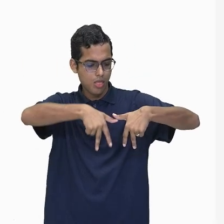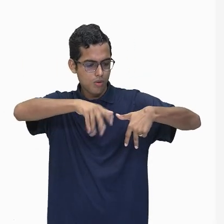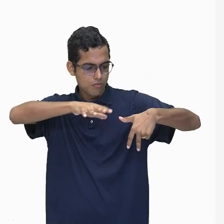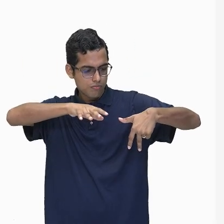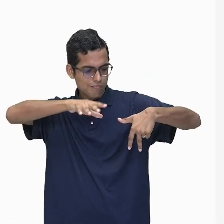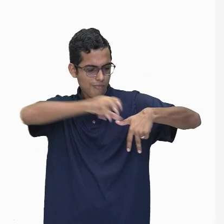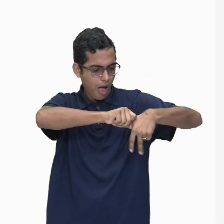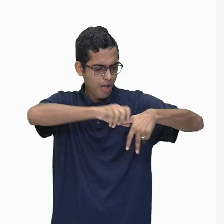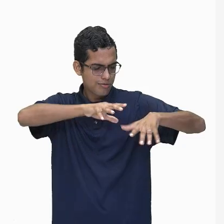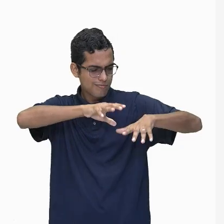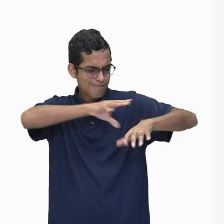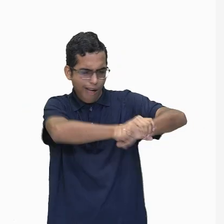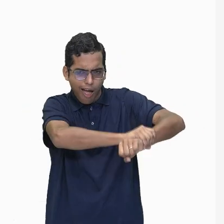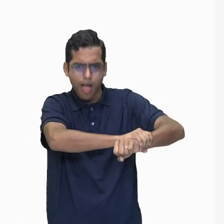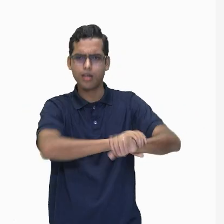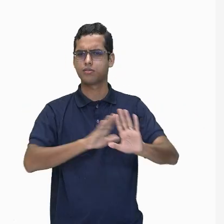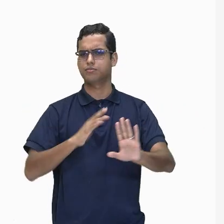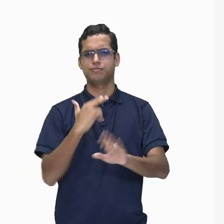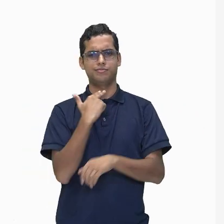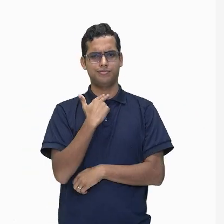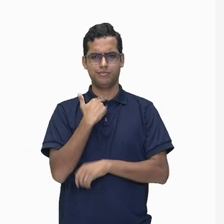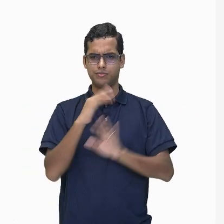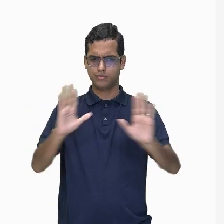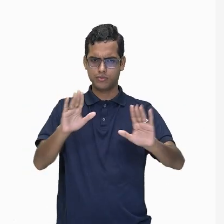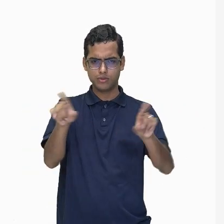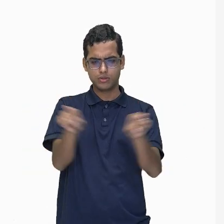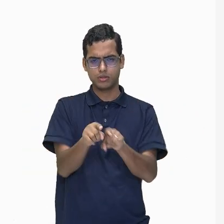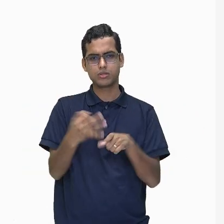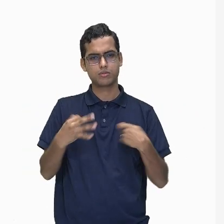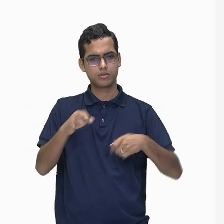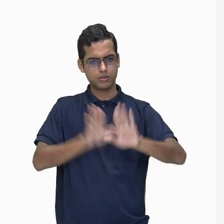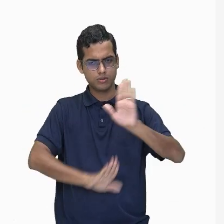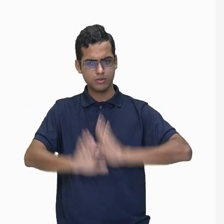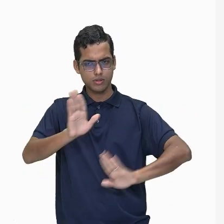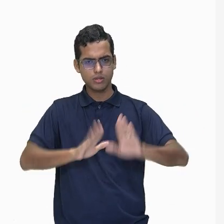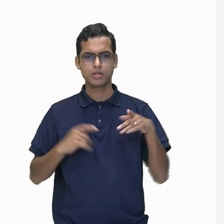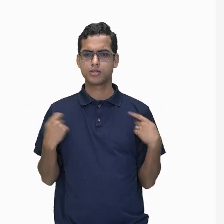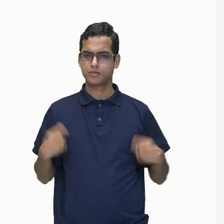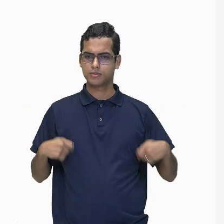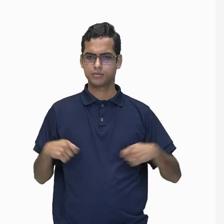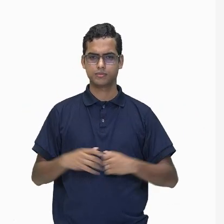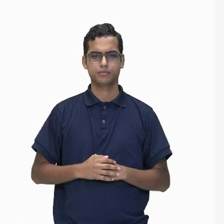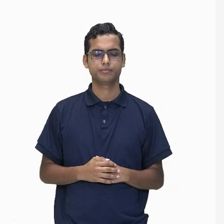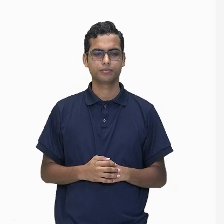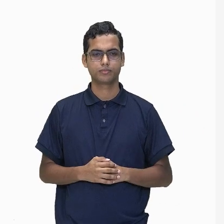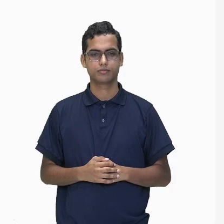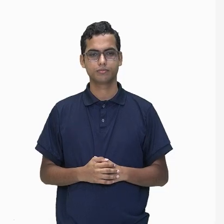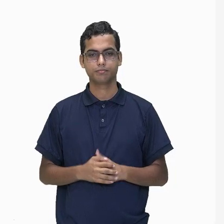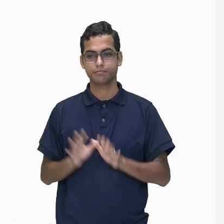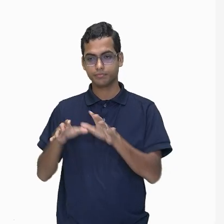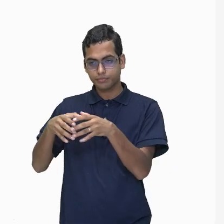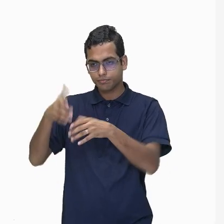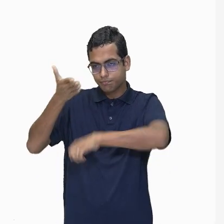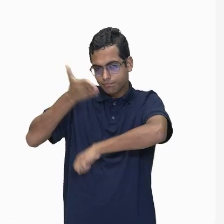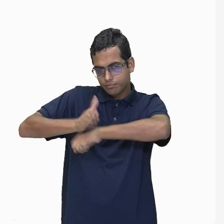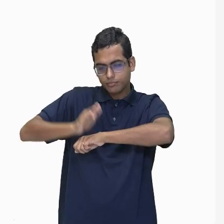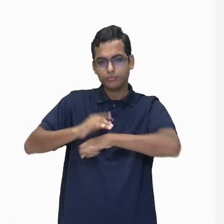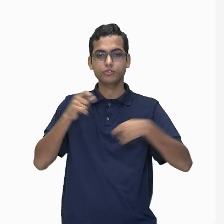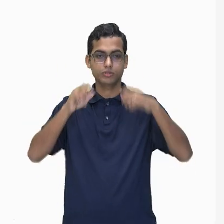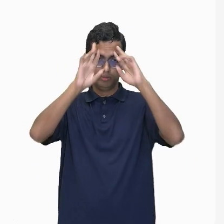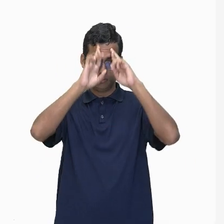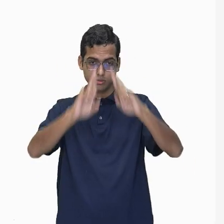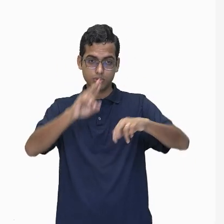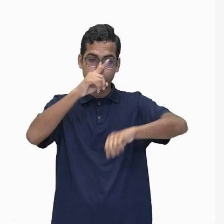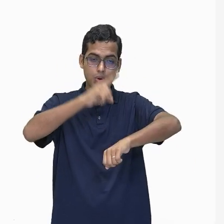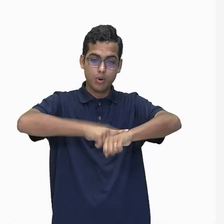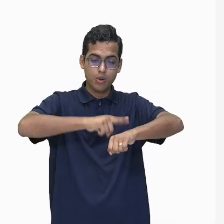Então, não pode ter contato físico excessivo. O jogo é praticado em equipe e você tem que respeitar o